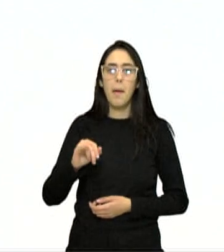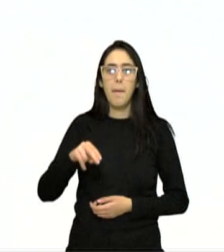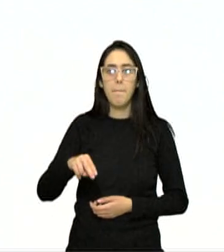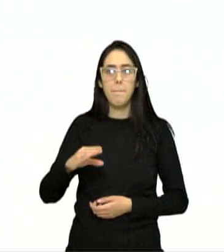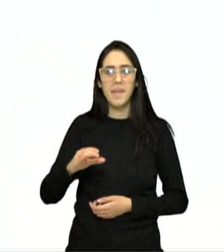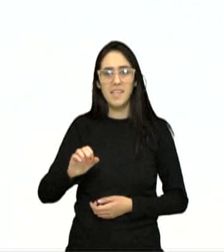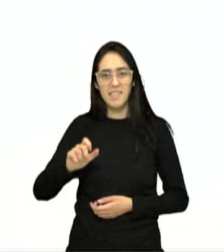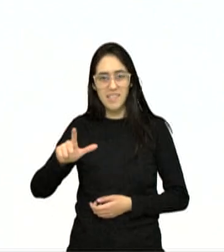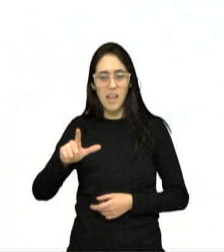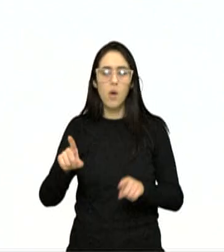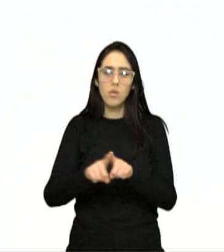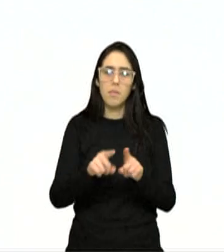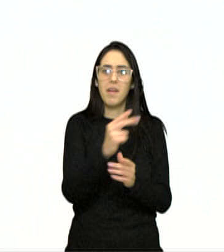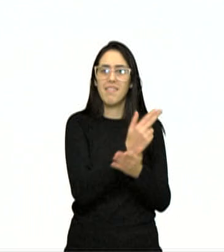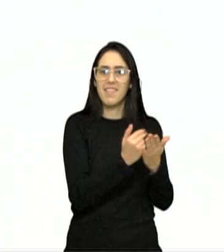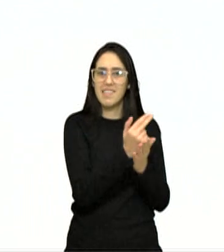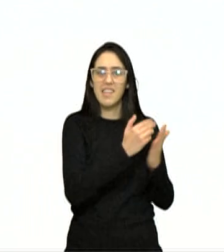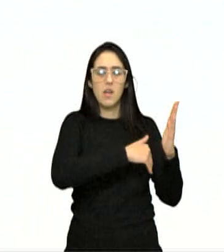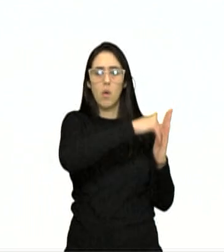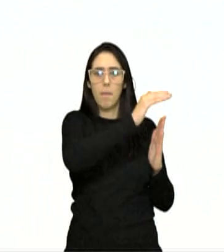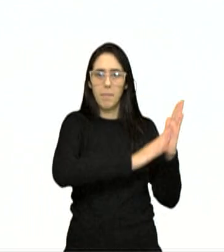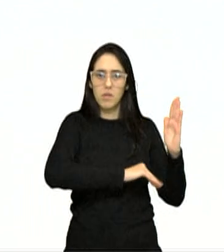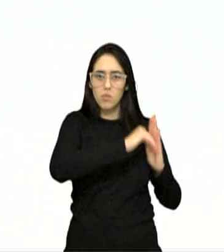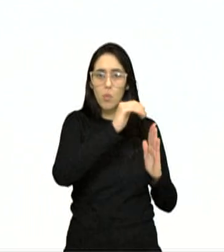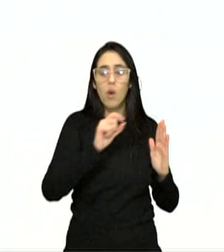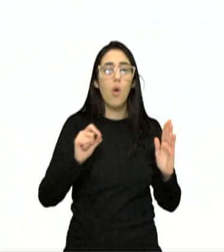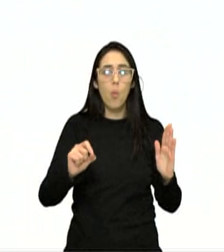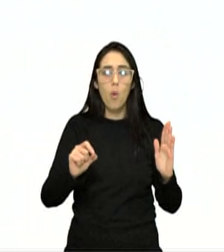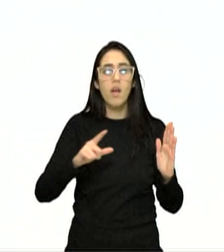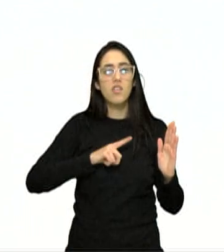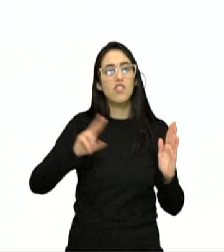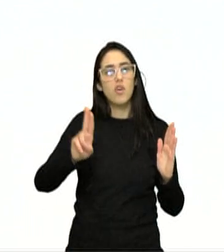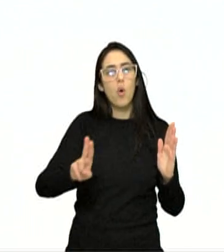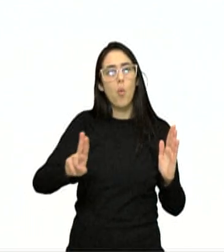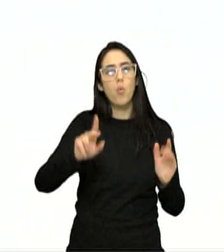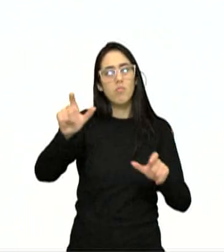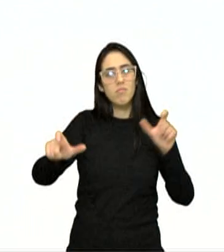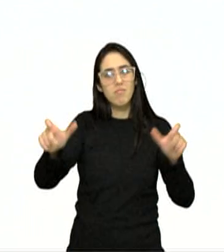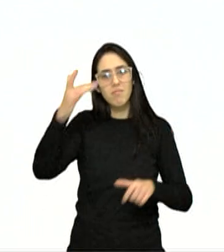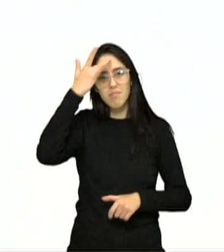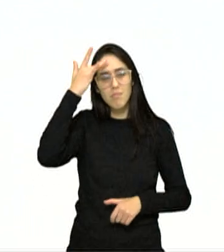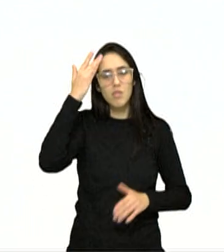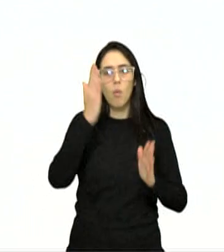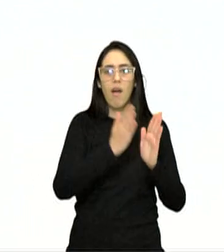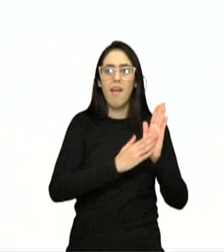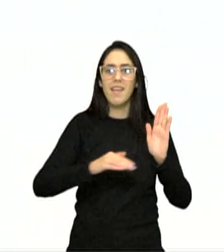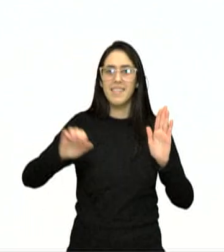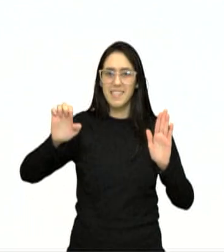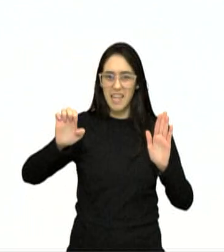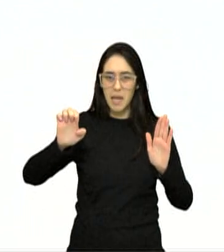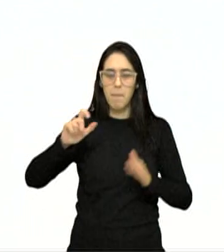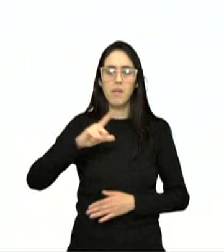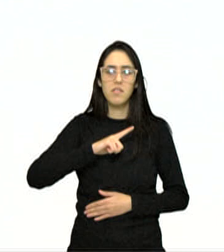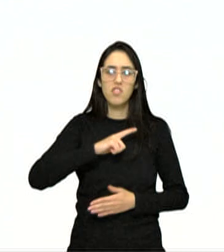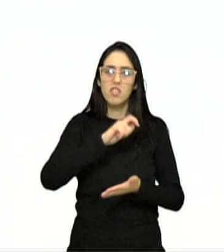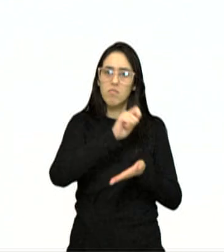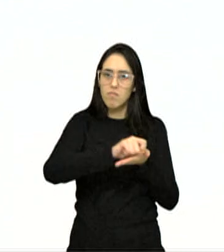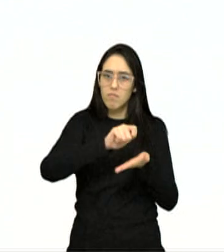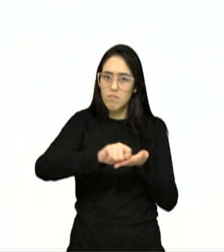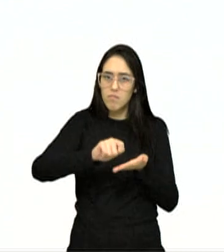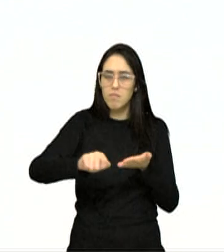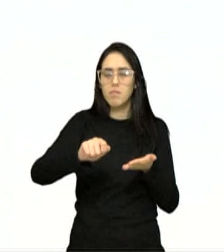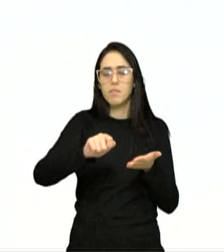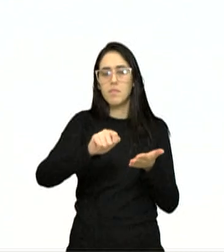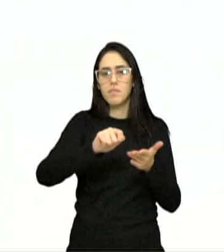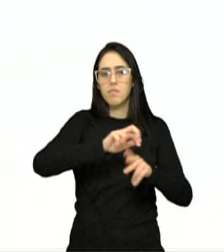do desenho e pintura, era largamente utilizado pelos escribas, pois com o desenvolvimento da escrita, os